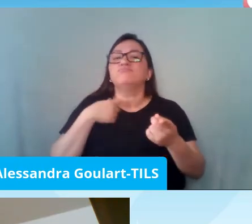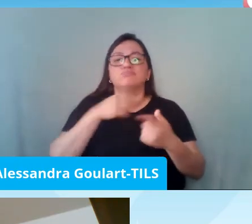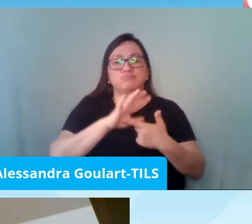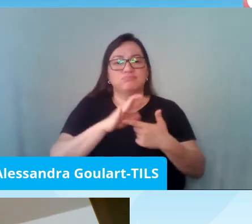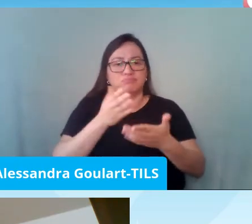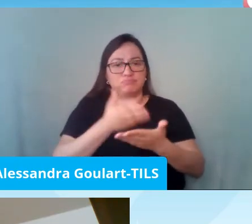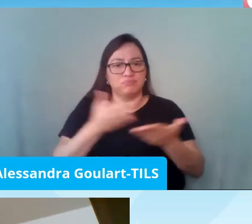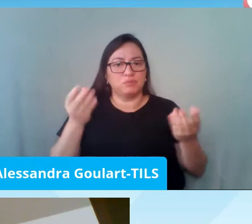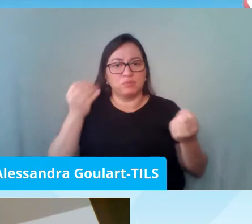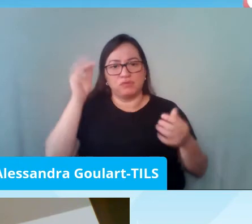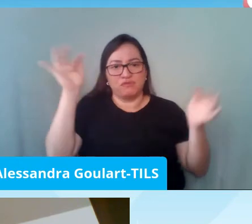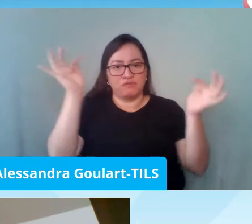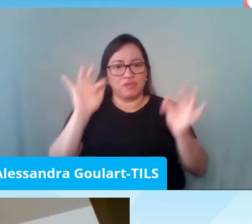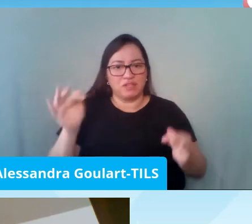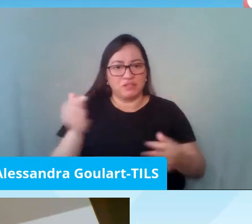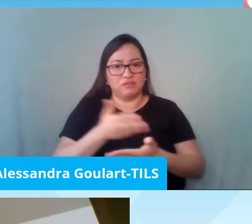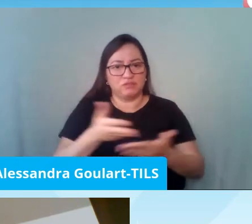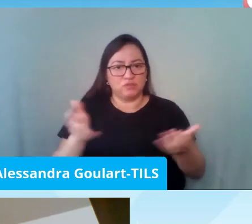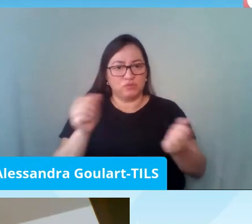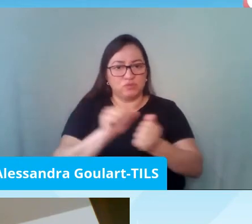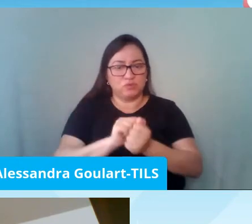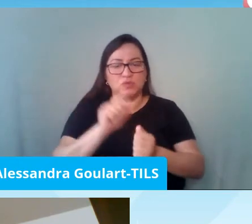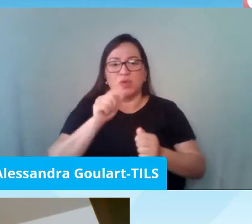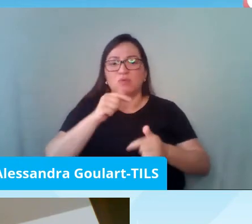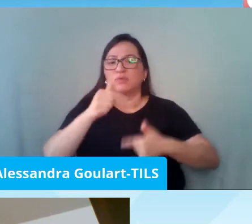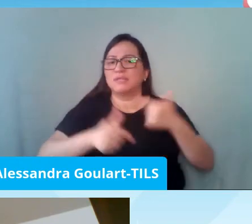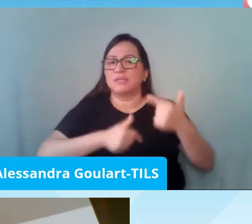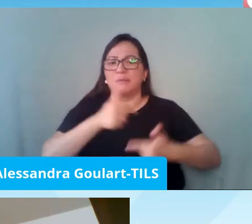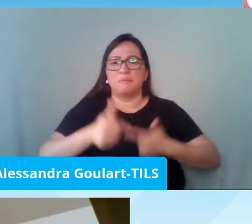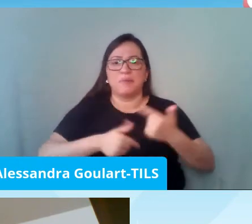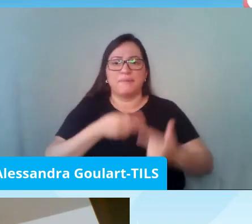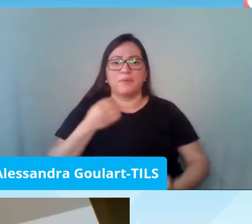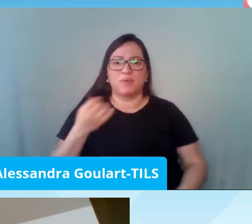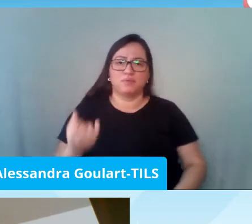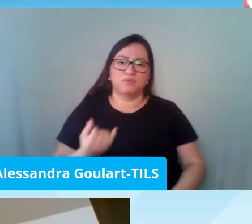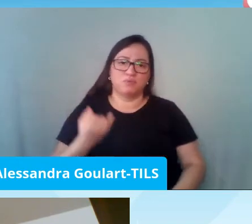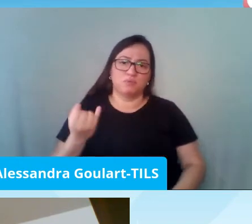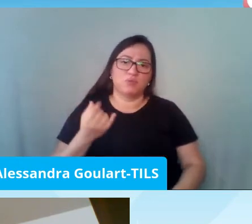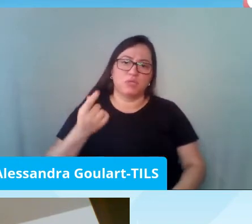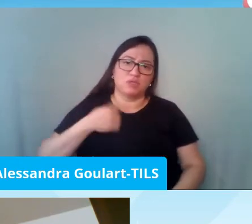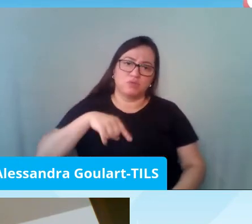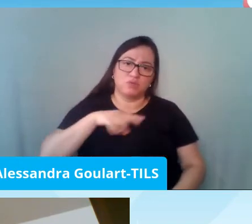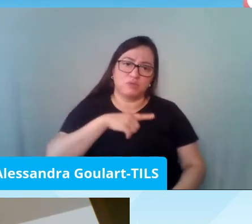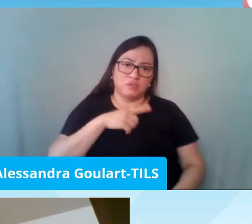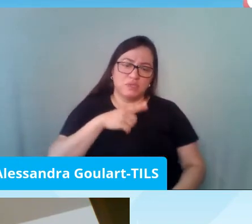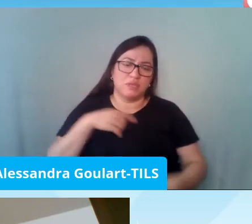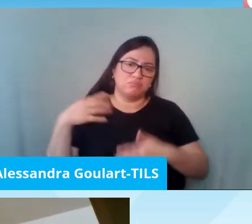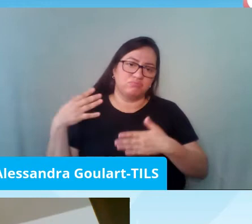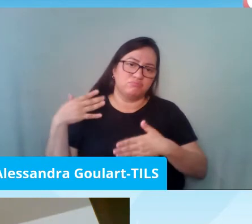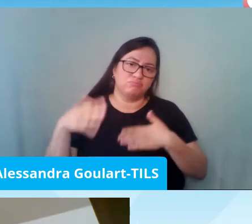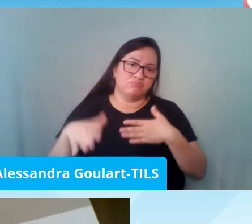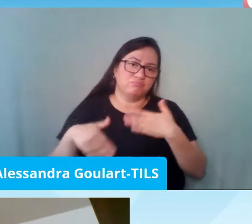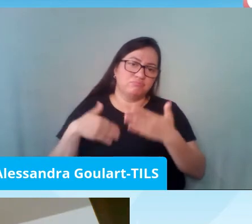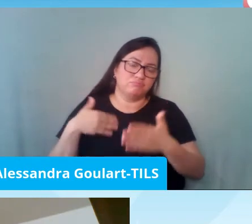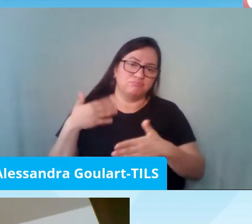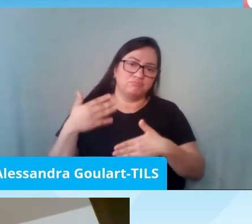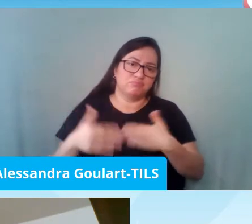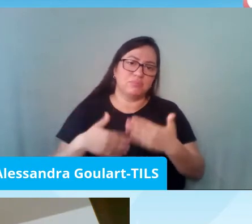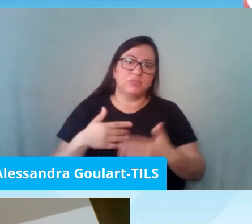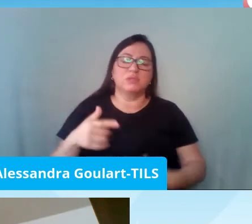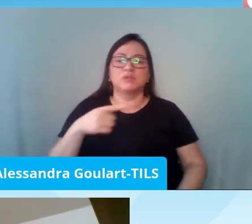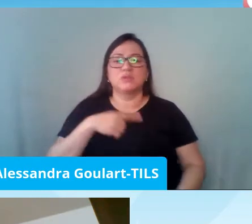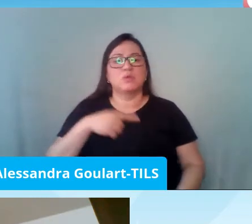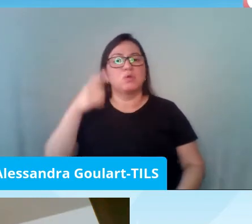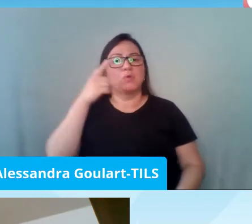muito obrigada. Acho que é um trabalho bem importante esse que a gente tem construído, de conseguir as